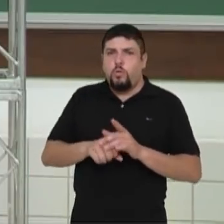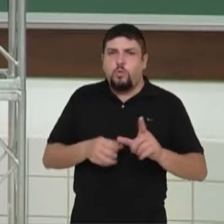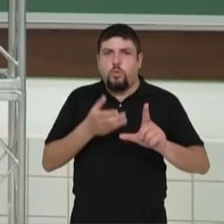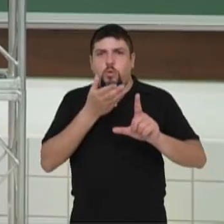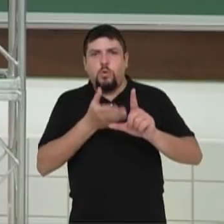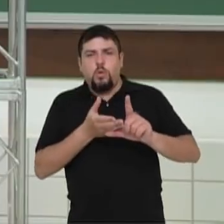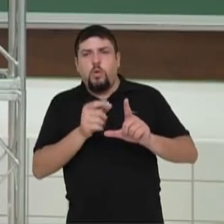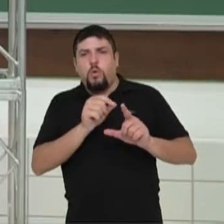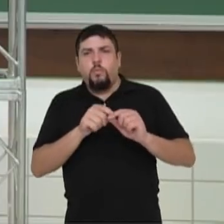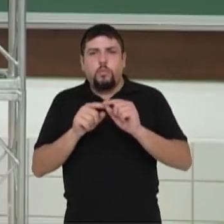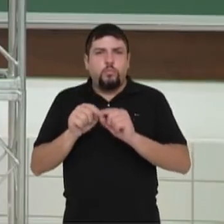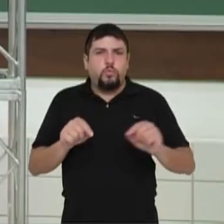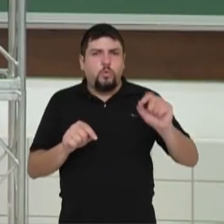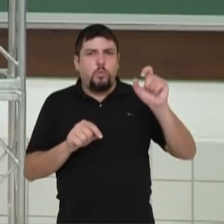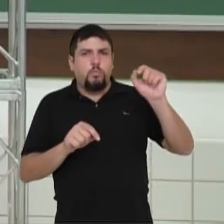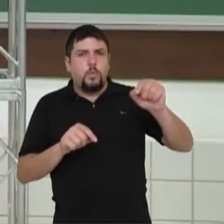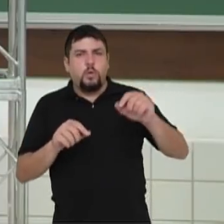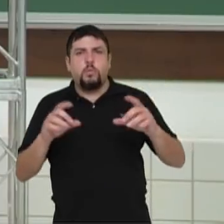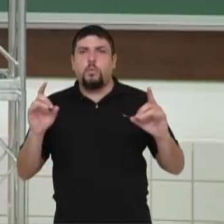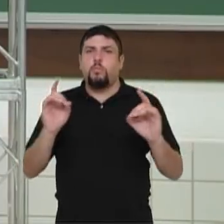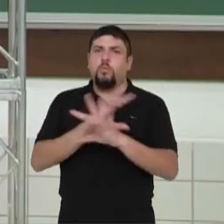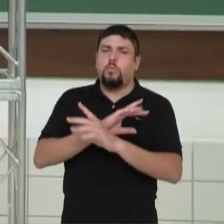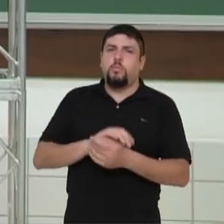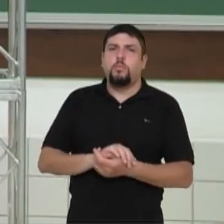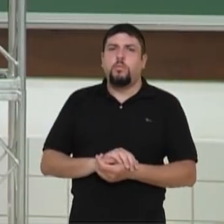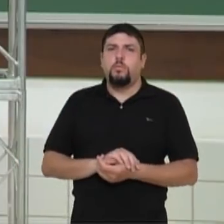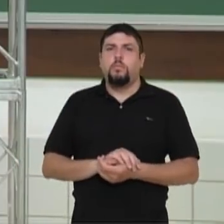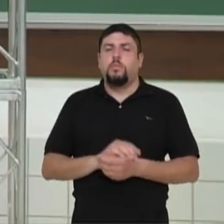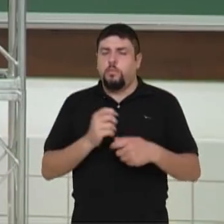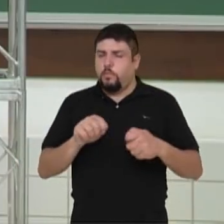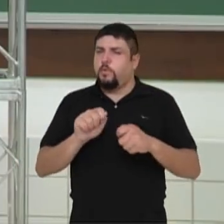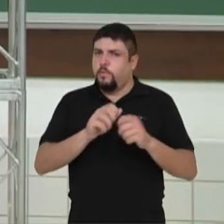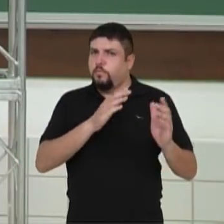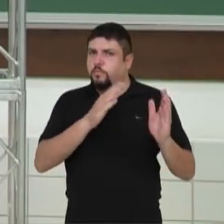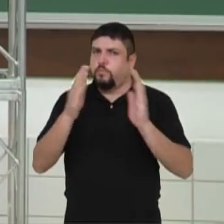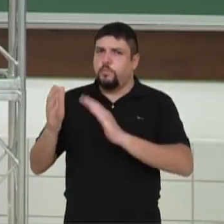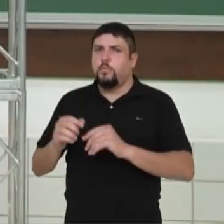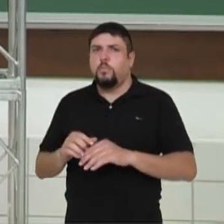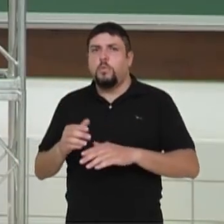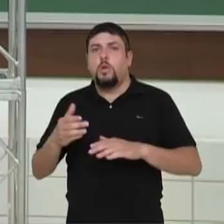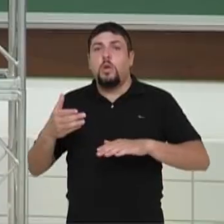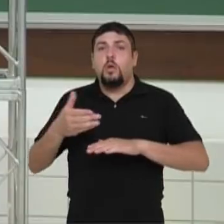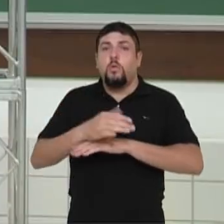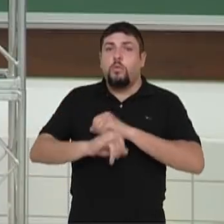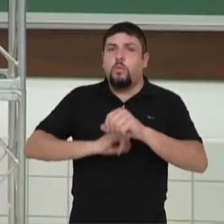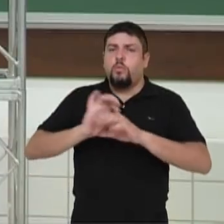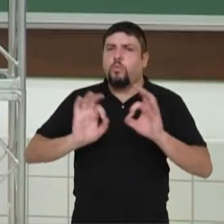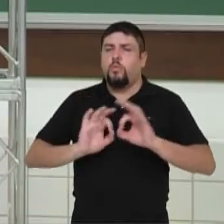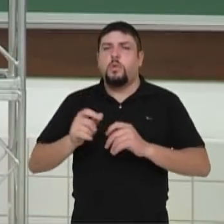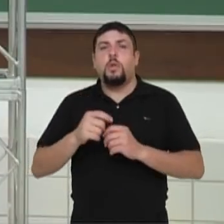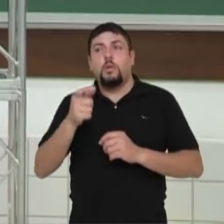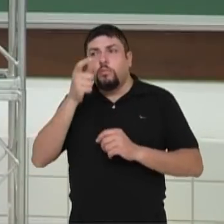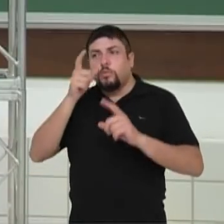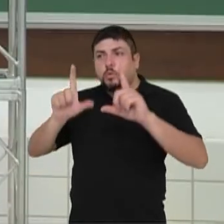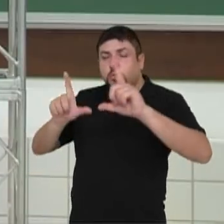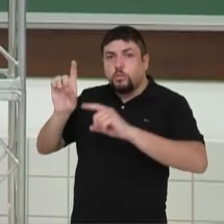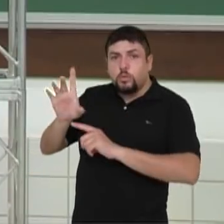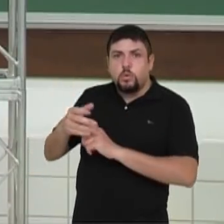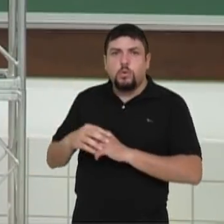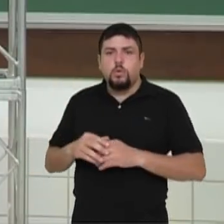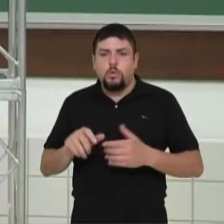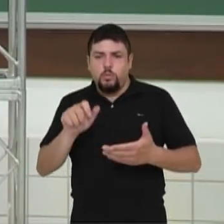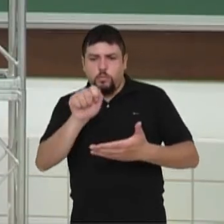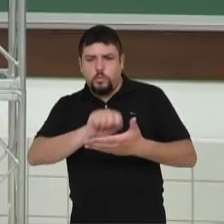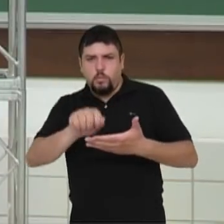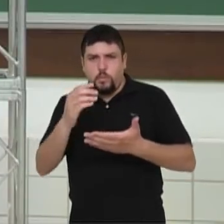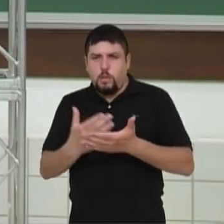atividade como concluída, tá bom? Não esqueça de fazer todo esse processo. Quem não tem acesso ao Google Classroom, faz a atividade direitinho no